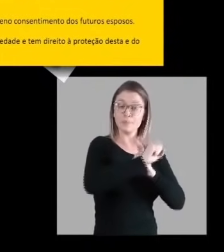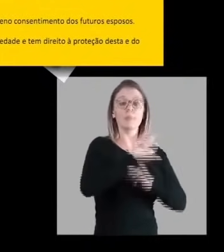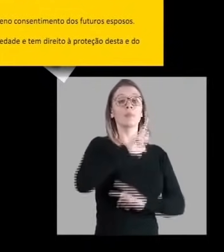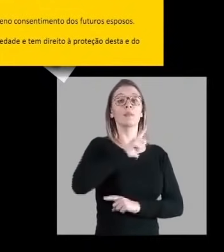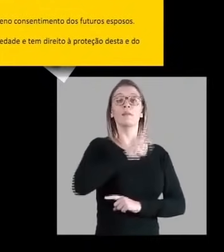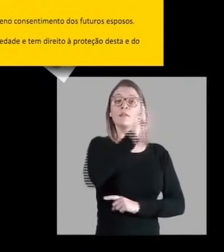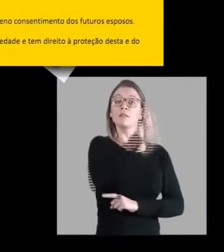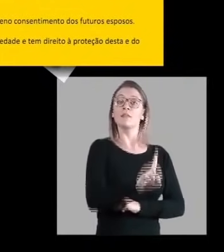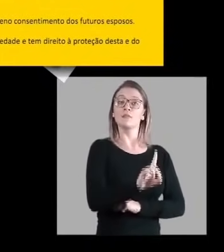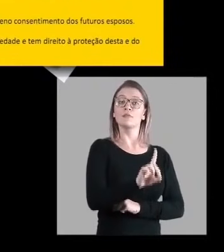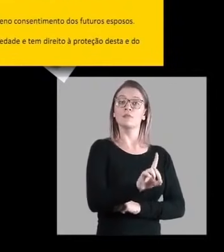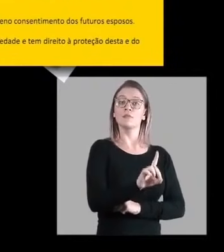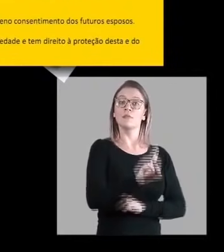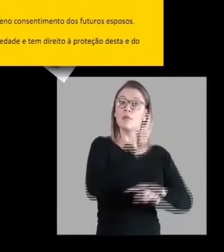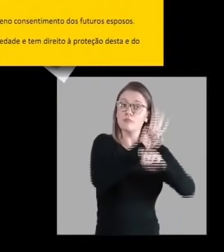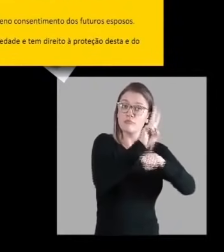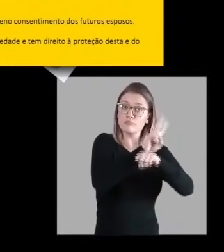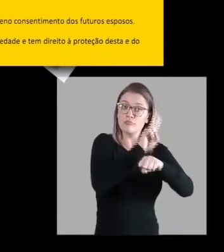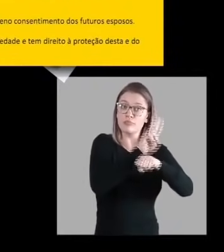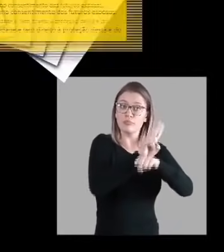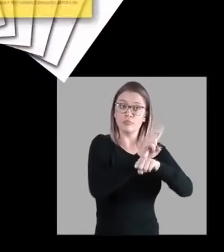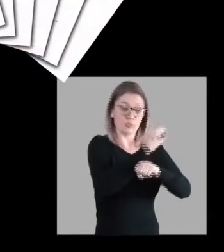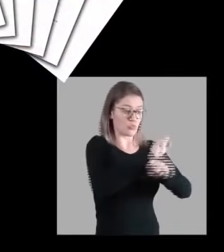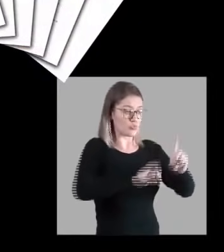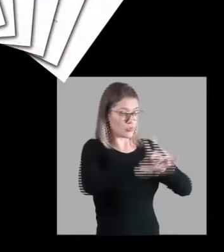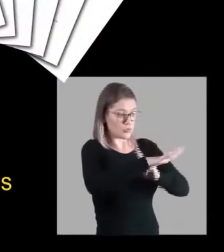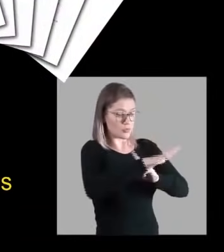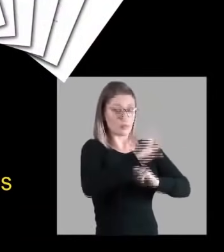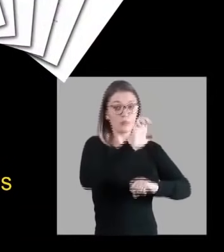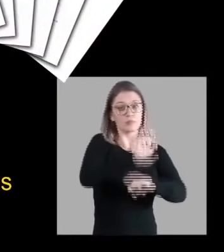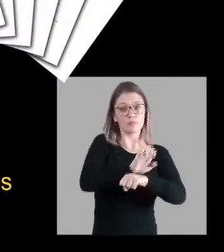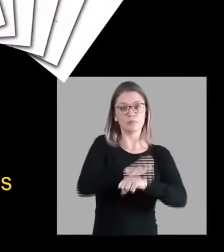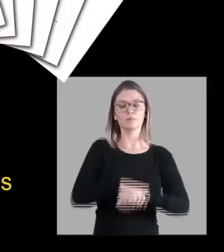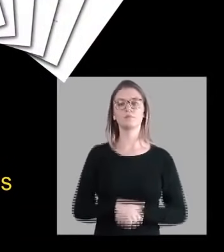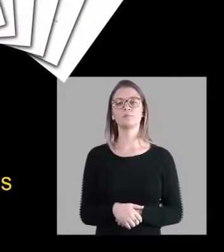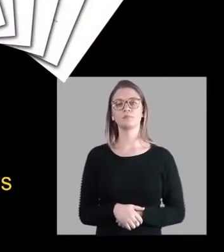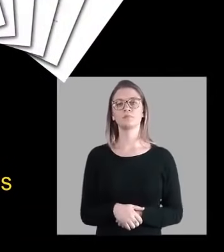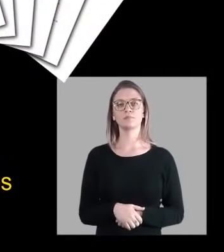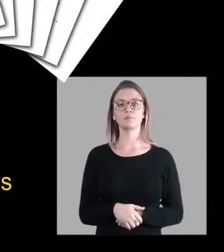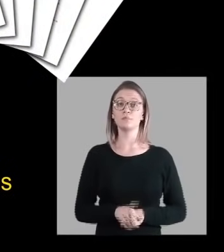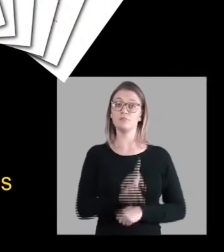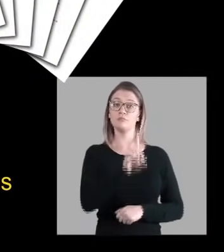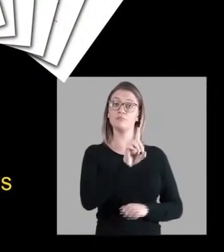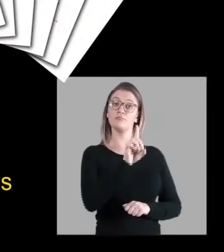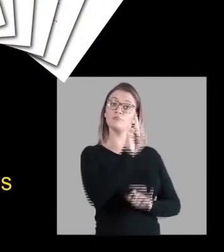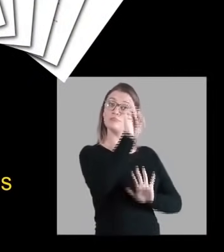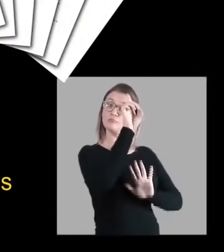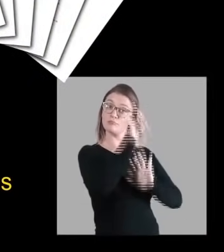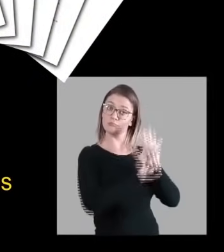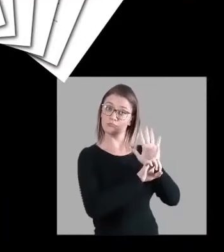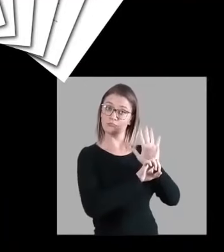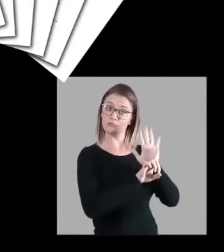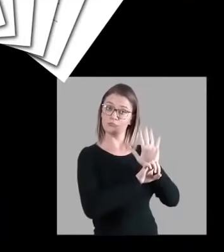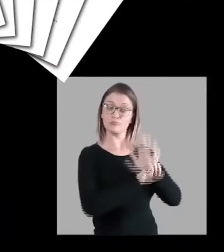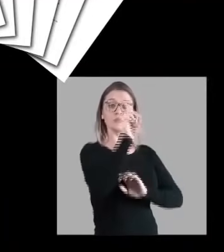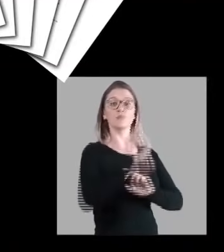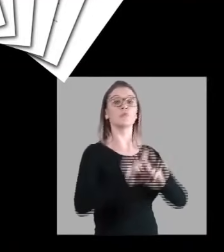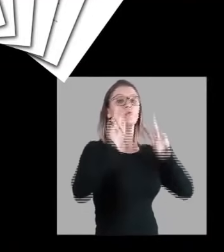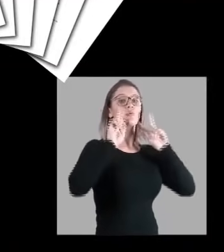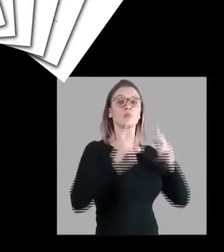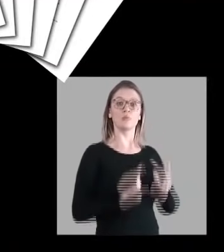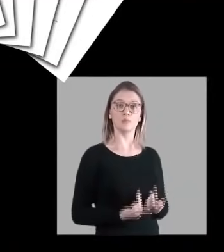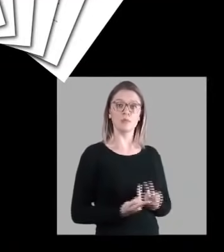direito à proteção da sociedade e do Estado. A Declaração dos Direitos Humanos continua ainda no artigo 25, dizendo